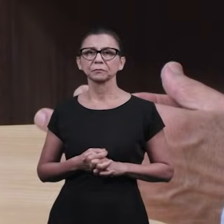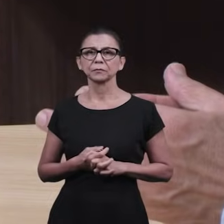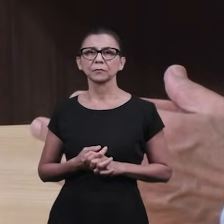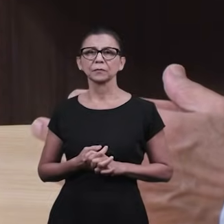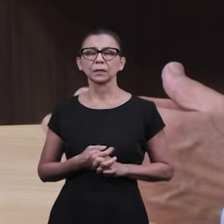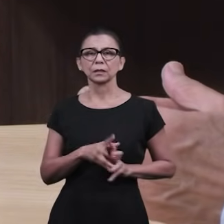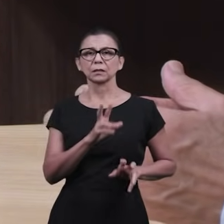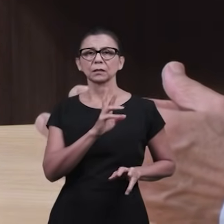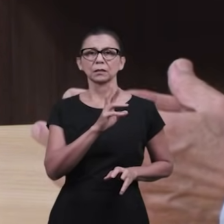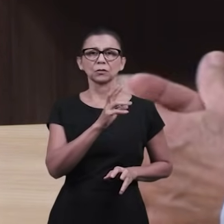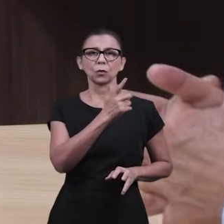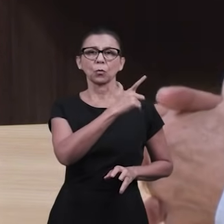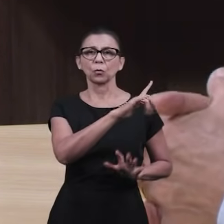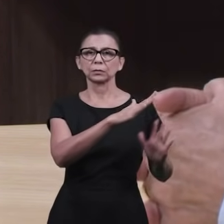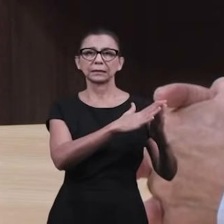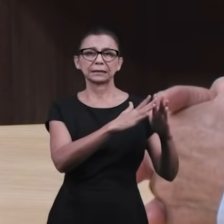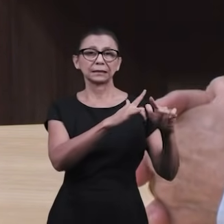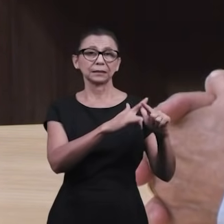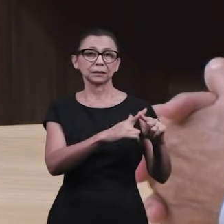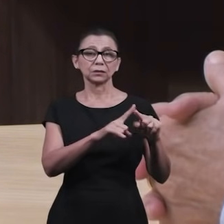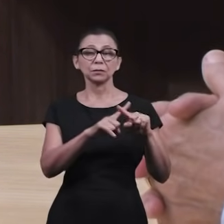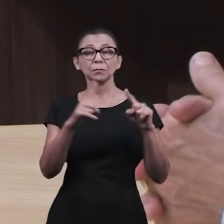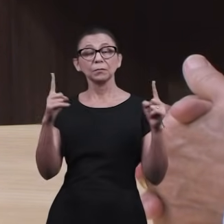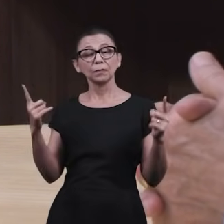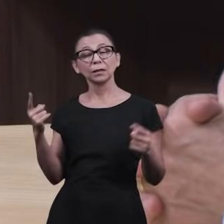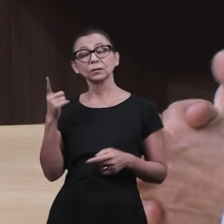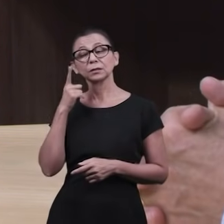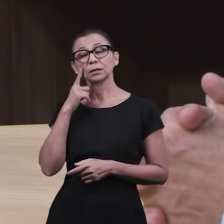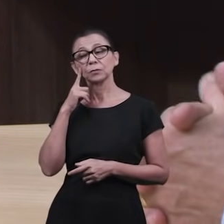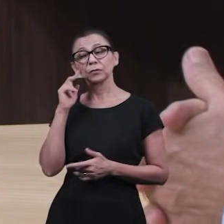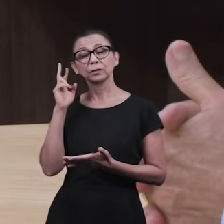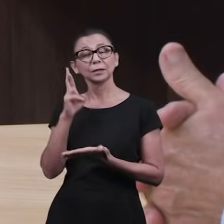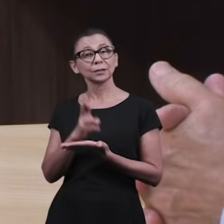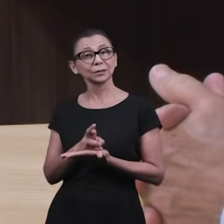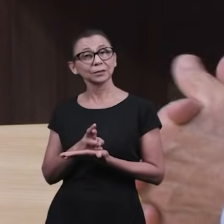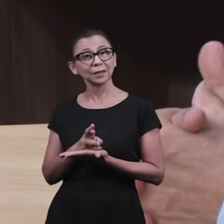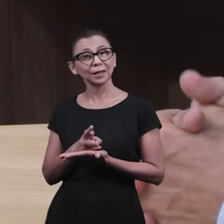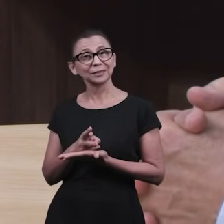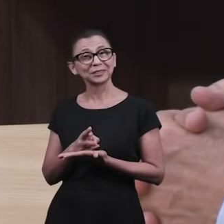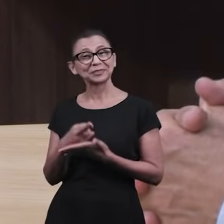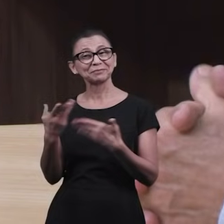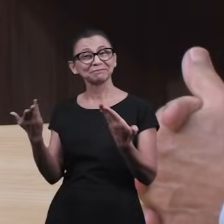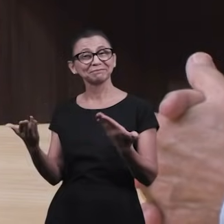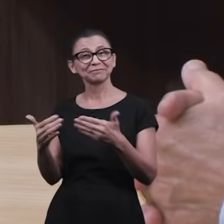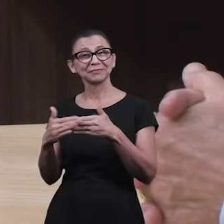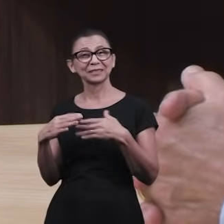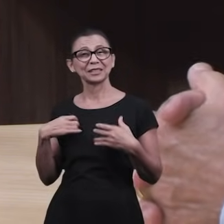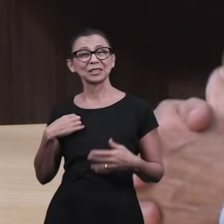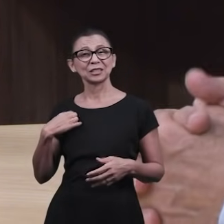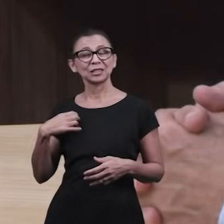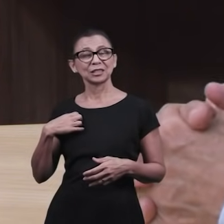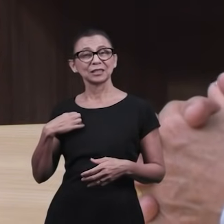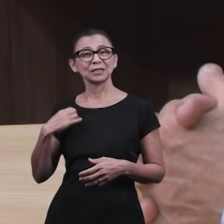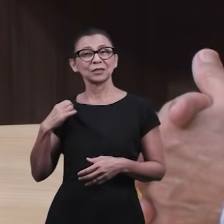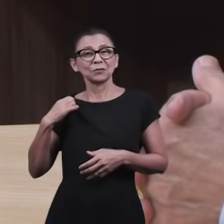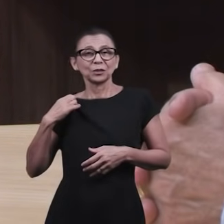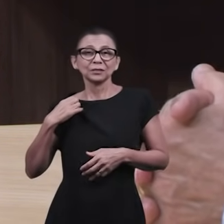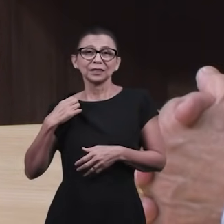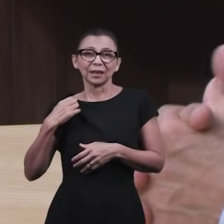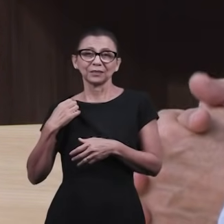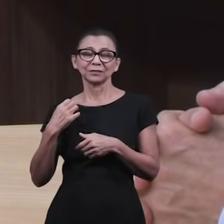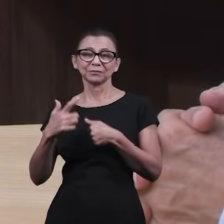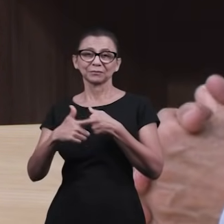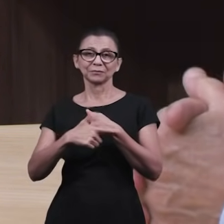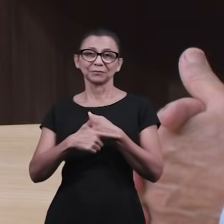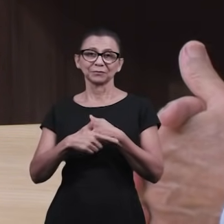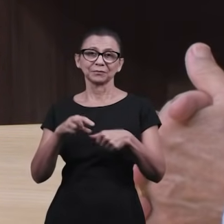Nós certamente temos vivido muitos resultados maravilhosos desta forma de vivermos ministério, temos muitos